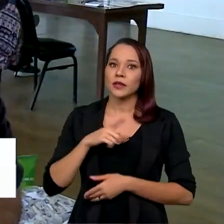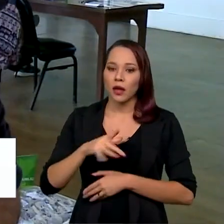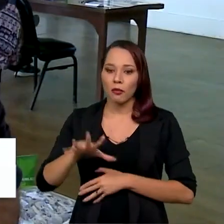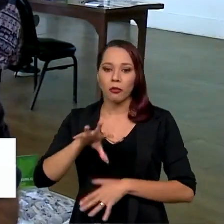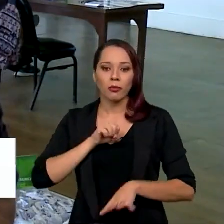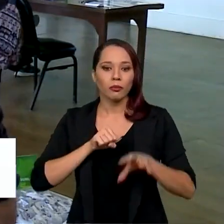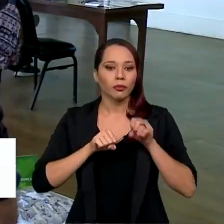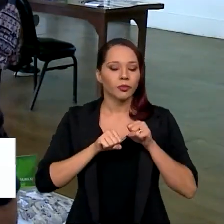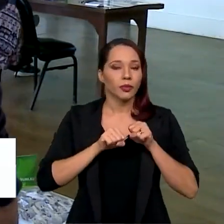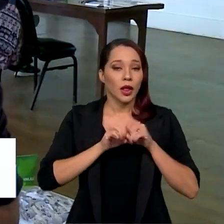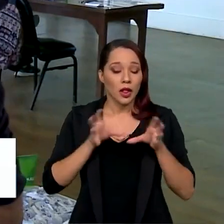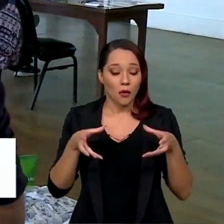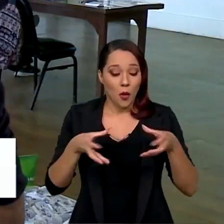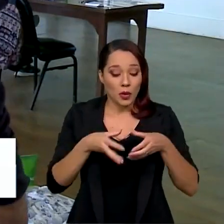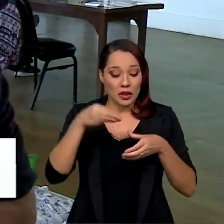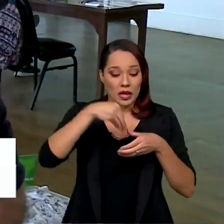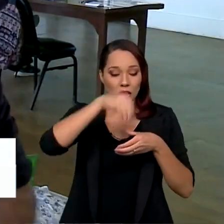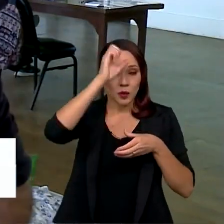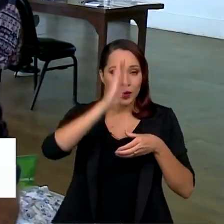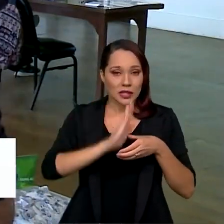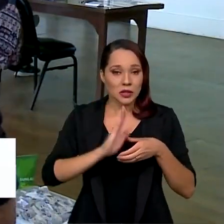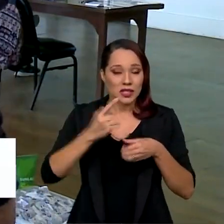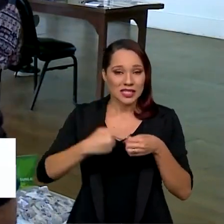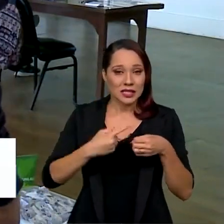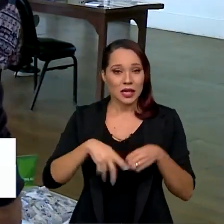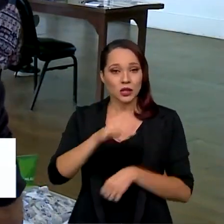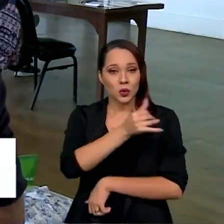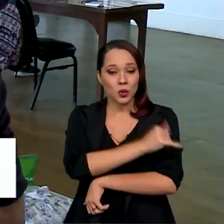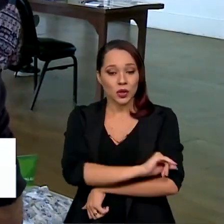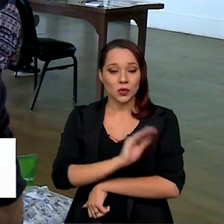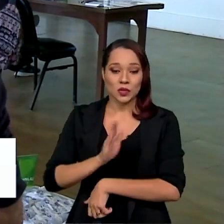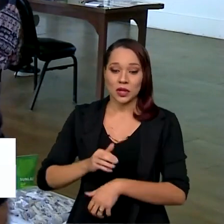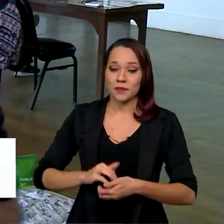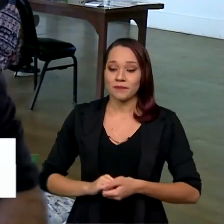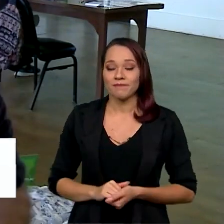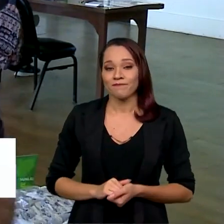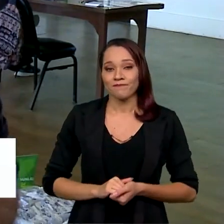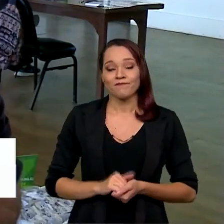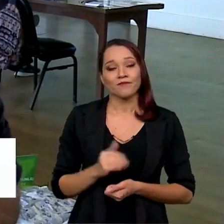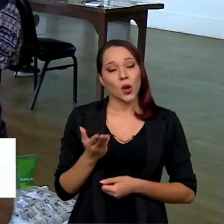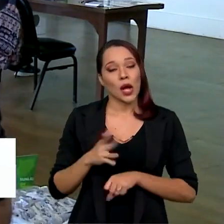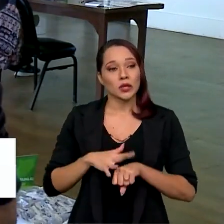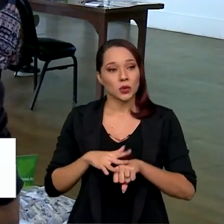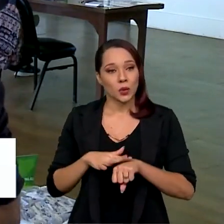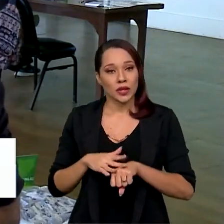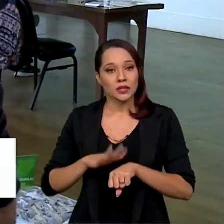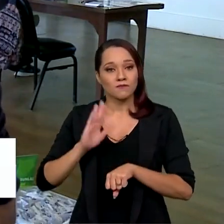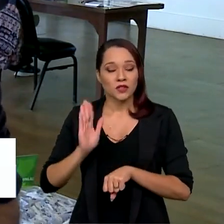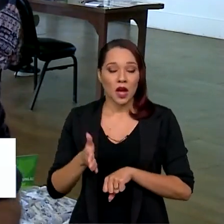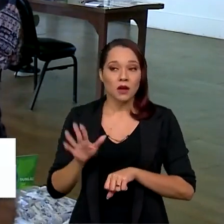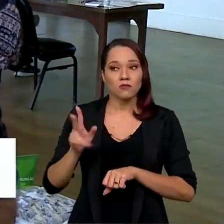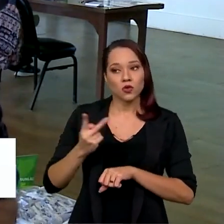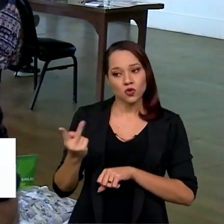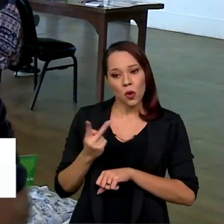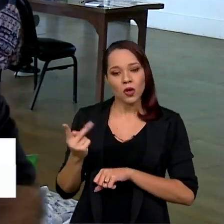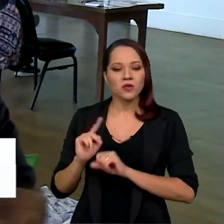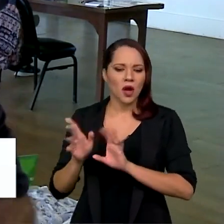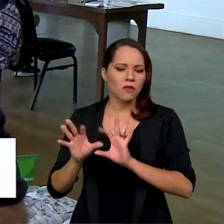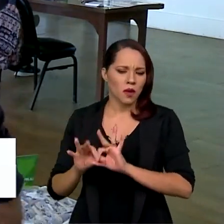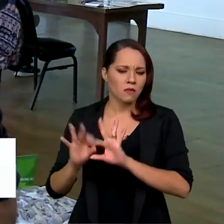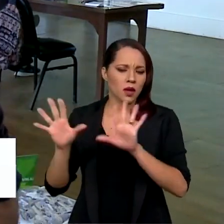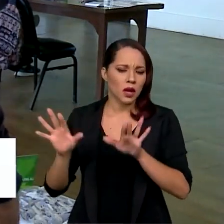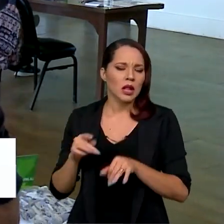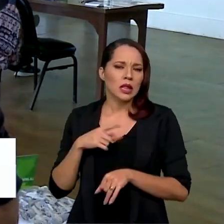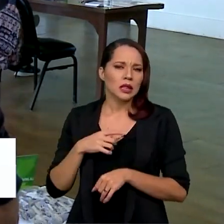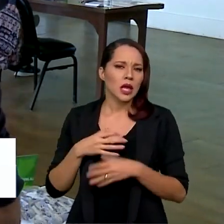transmissão comunitária da variante Delta na cidade do Rio. Os casos já foram liberados, são 2 casos com